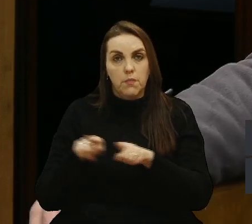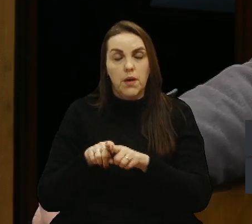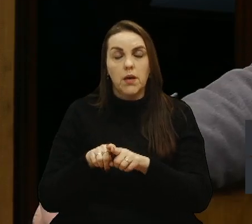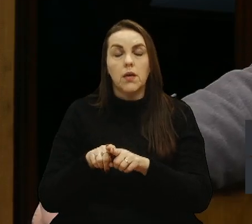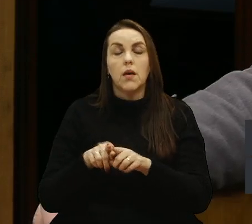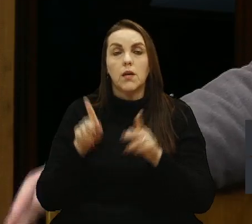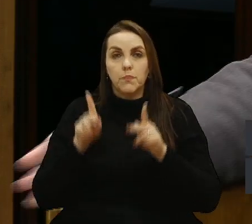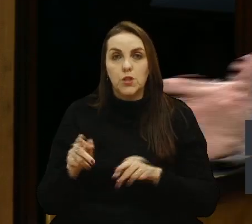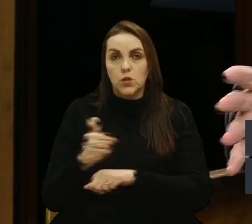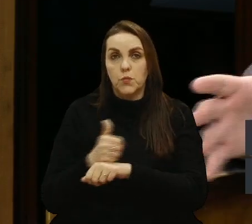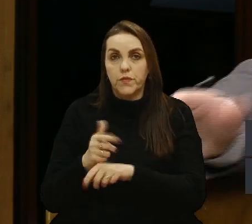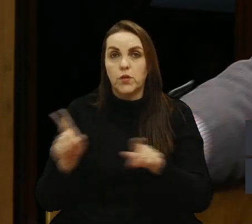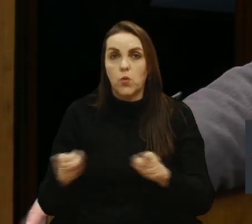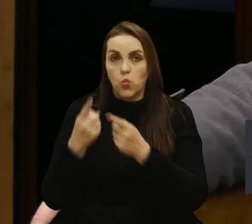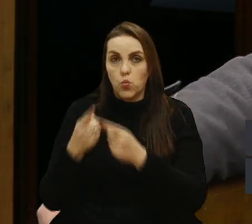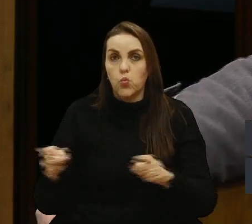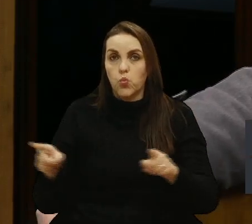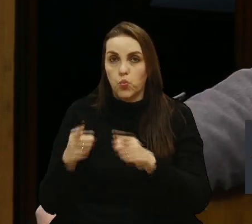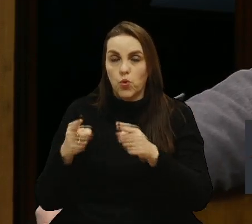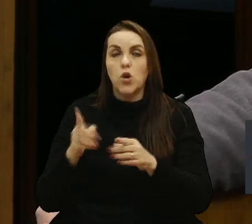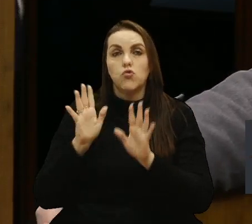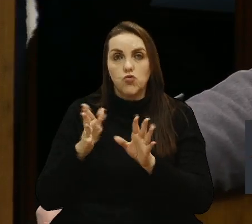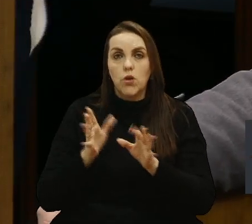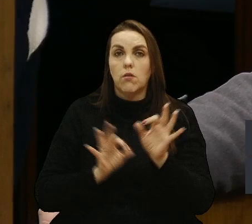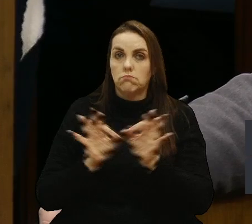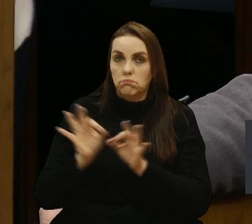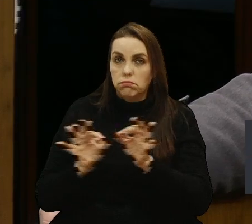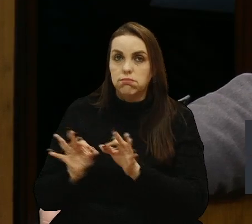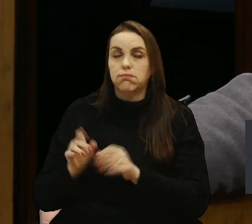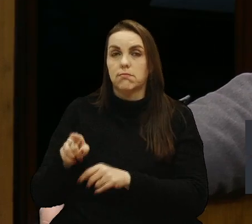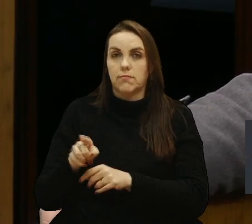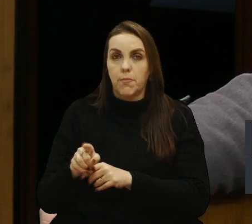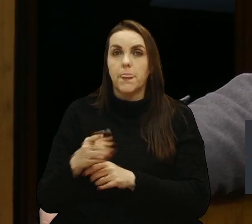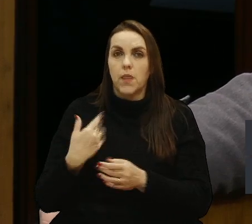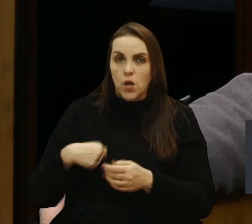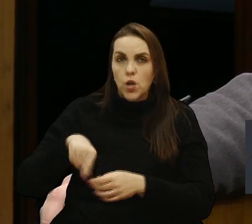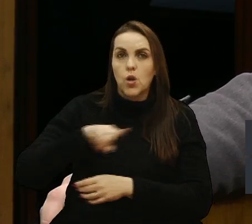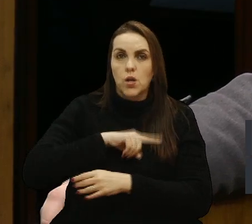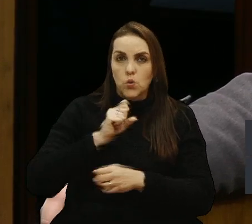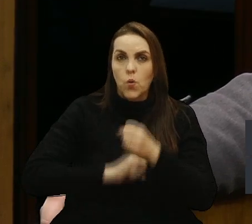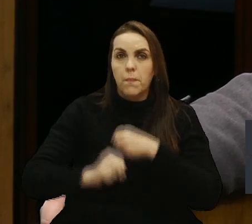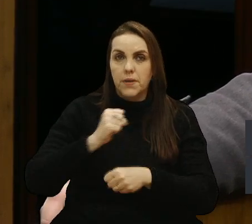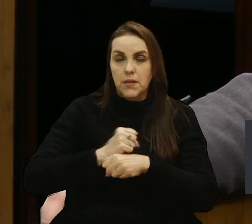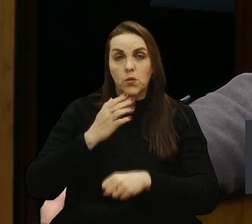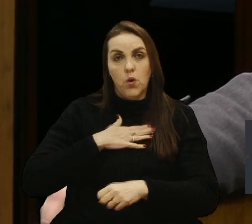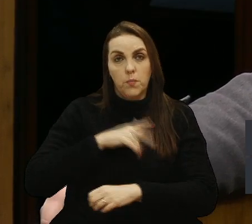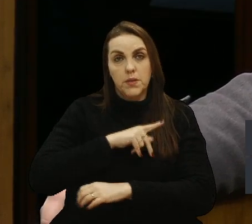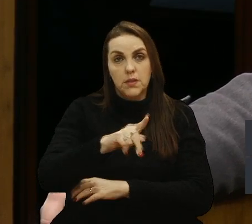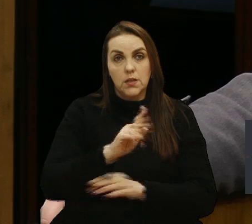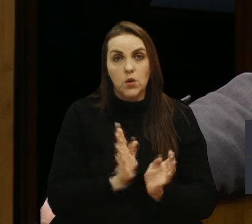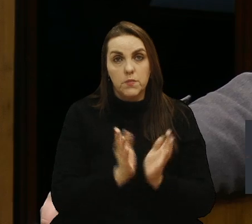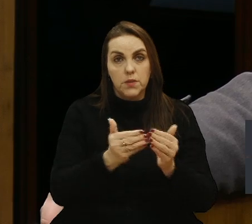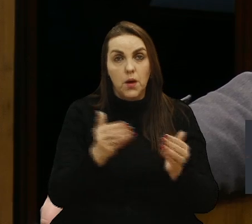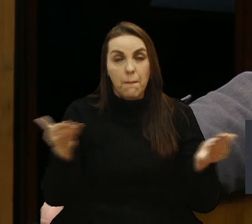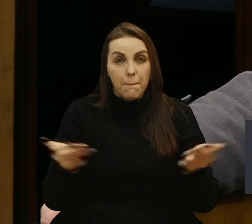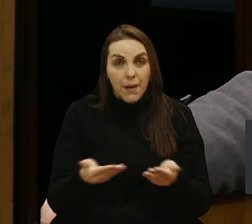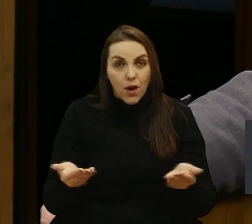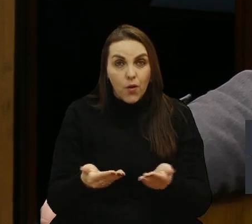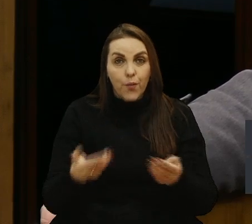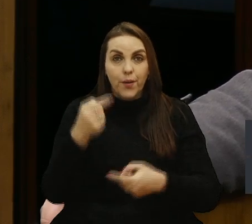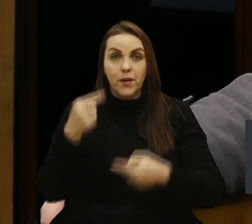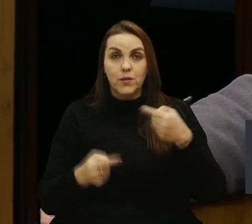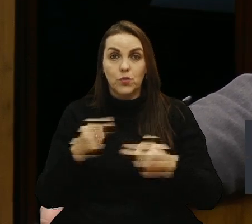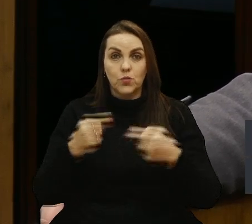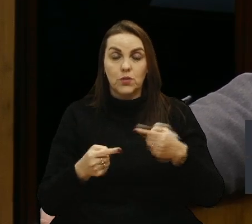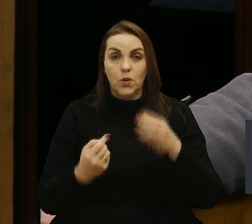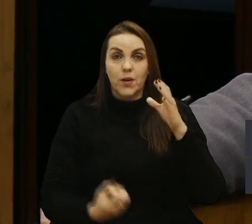Municipal para que nós tivéssemos uma recomposição e tratamos disso muito bem no ano passado, enquanto presidente desta comissão. Mas agora, nesse instante, a discussão é da